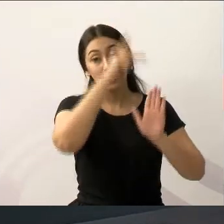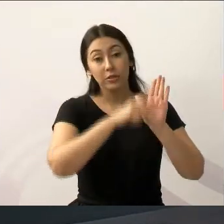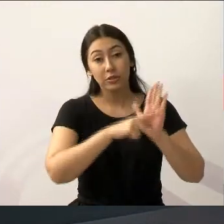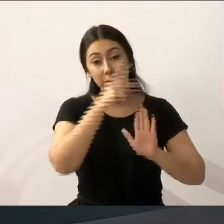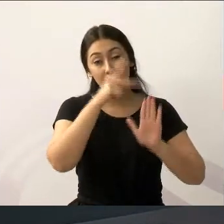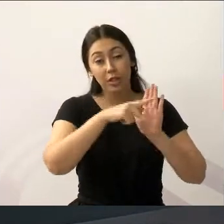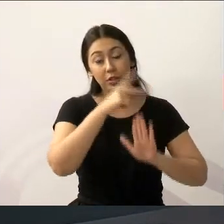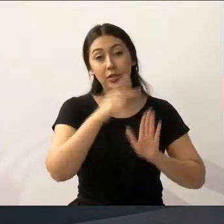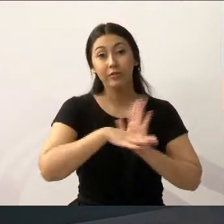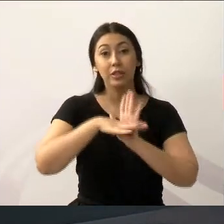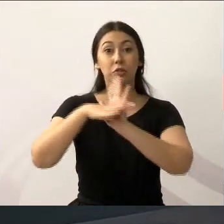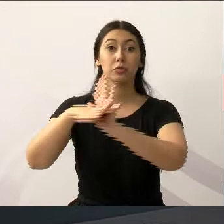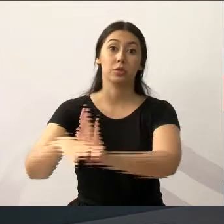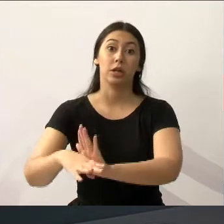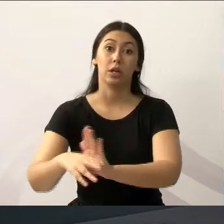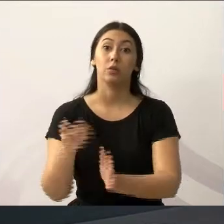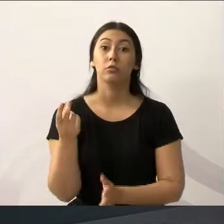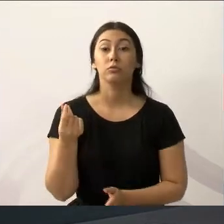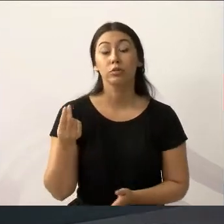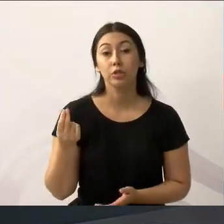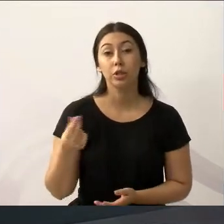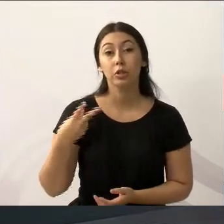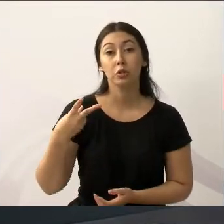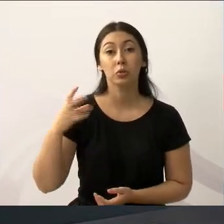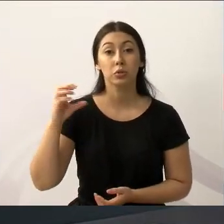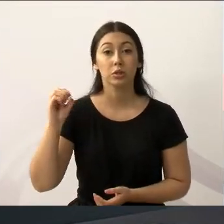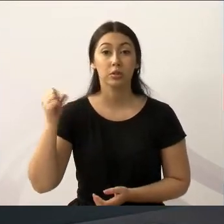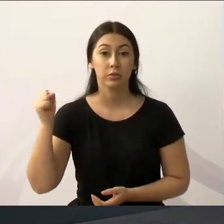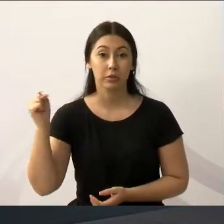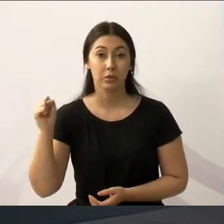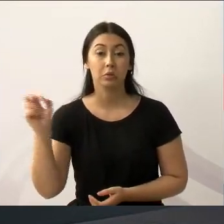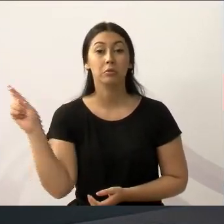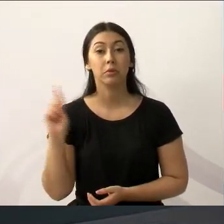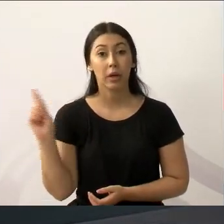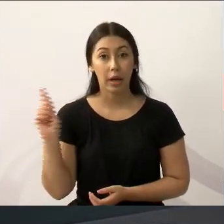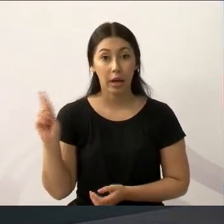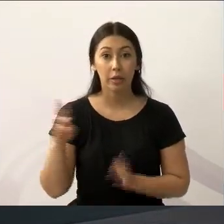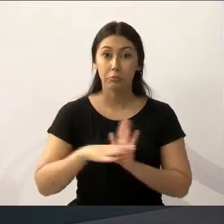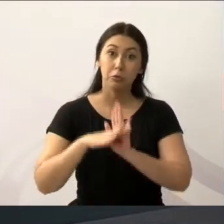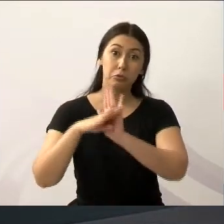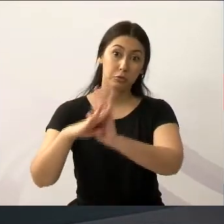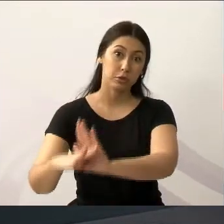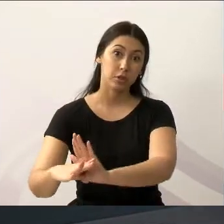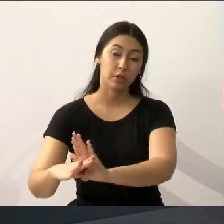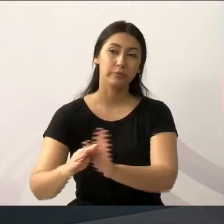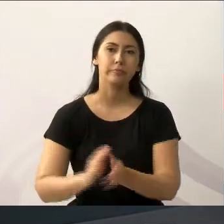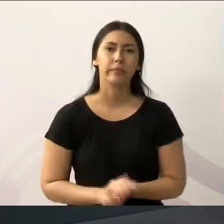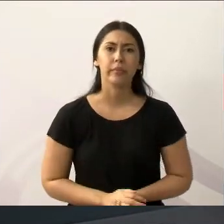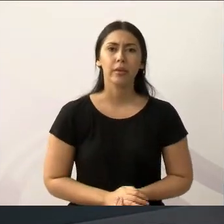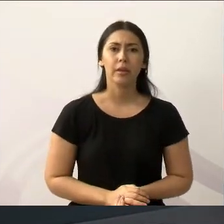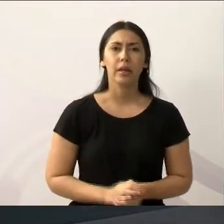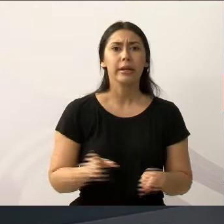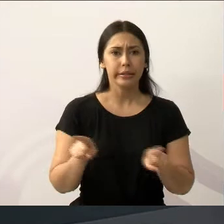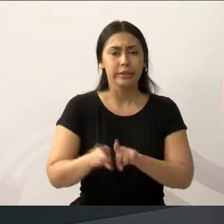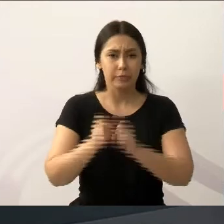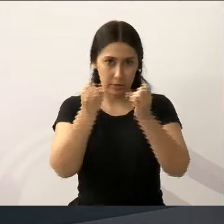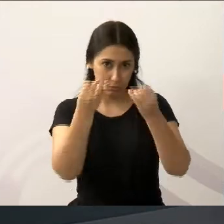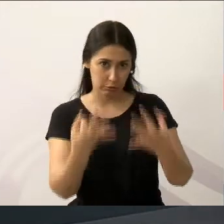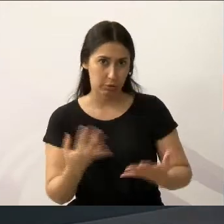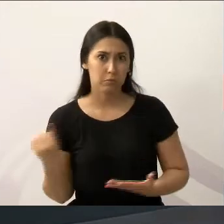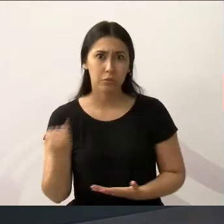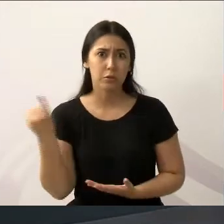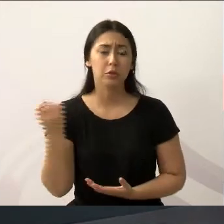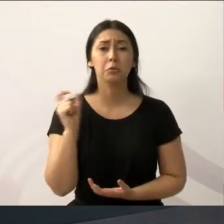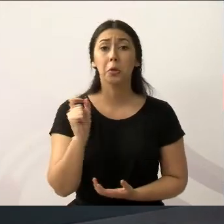de R$ 308 para que eles possam aí. Também é importante dizer, vereadores, que